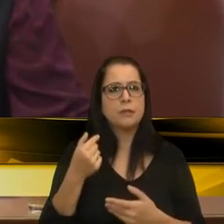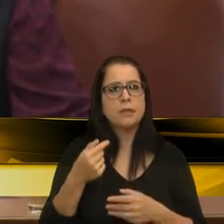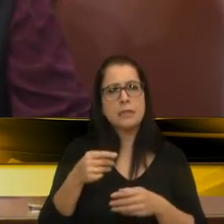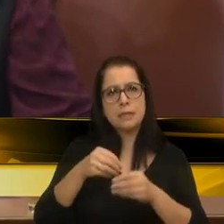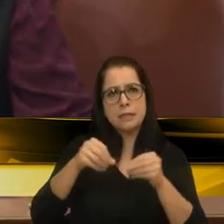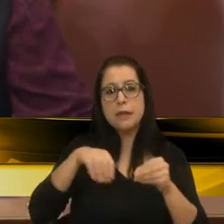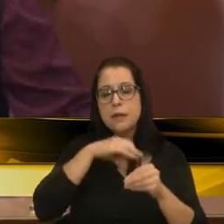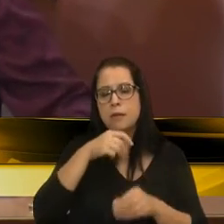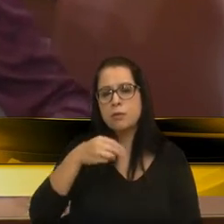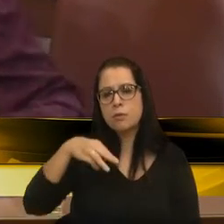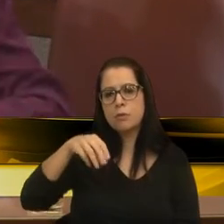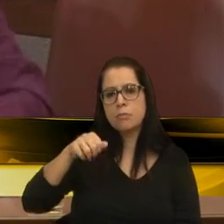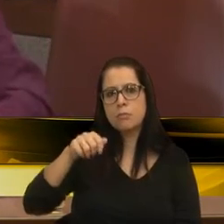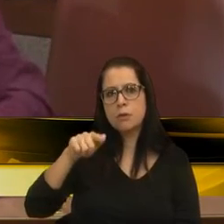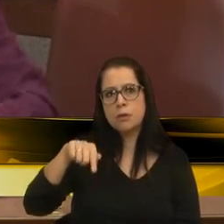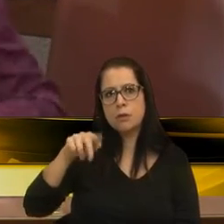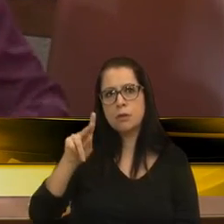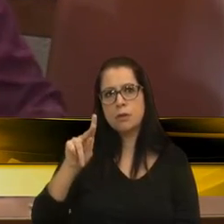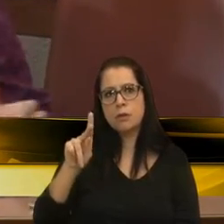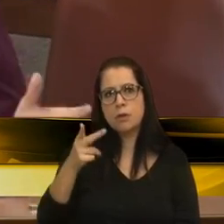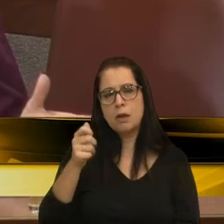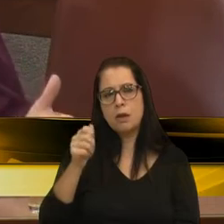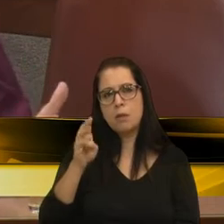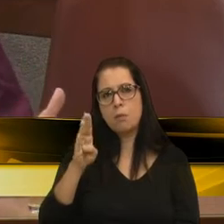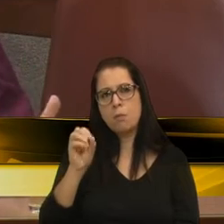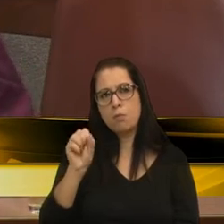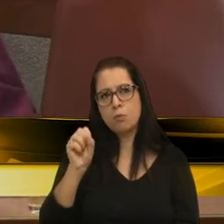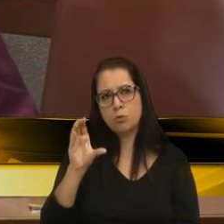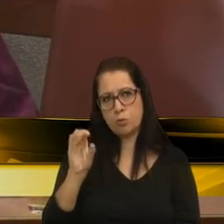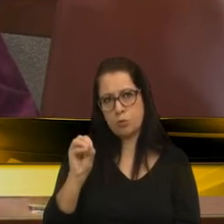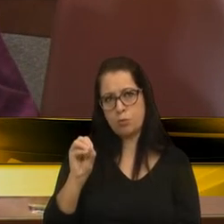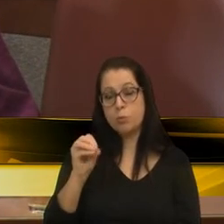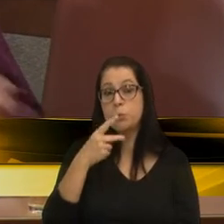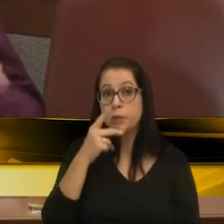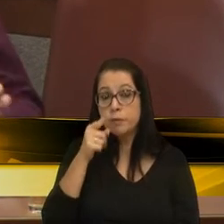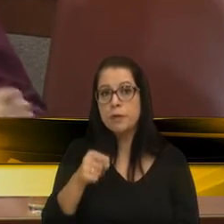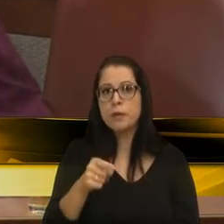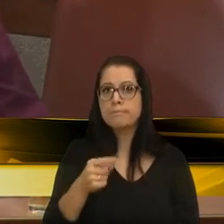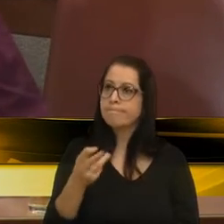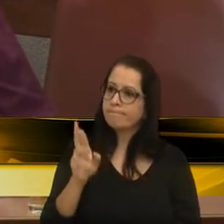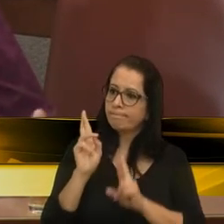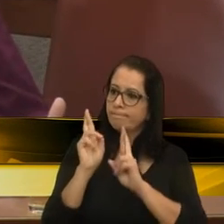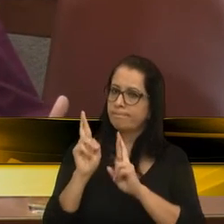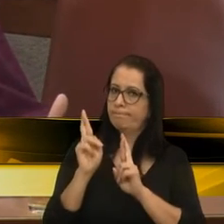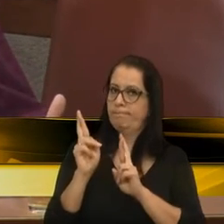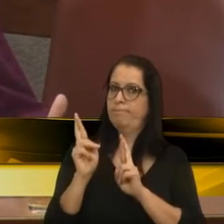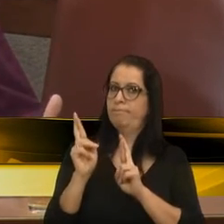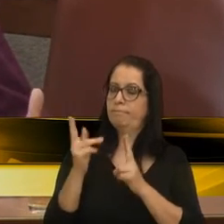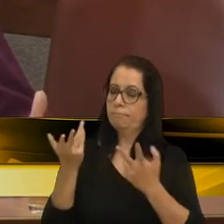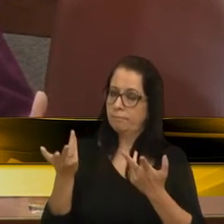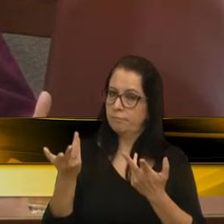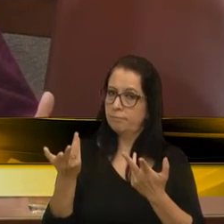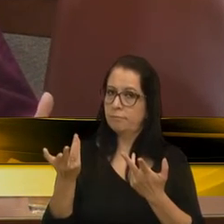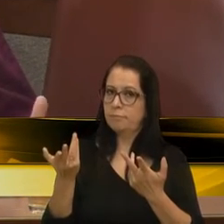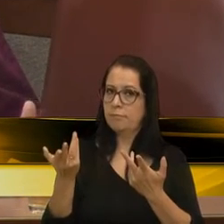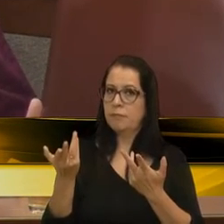Mergulho. Eu quero dizer, assim, que tomara que isso aí venha a